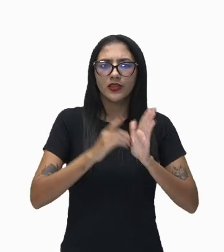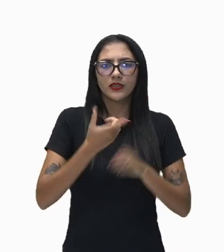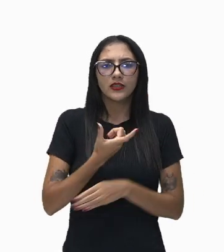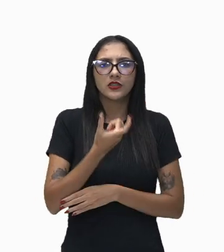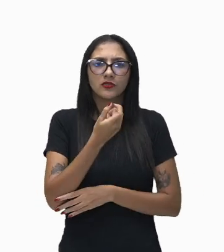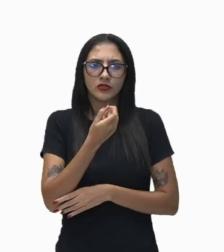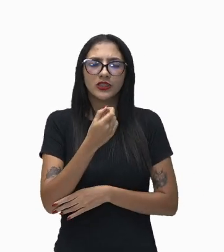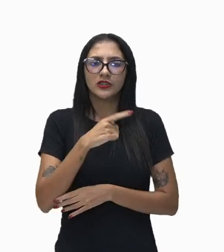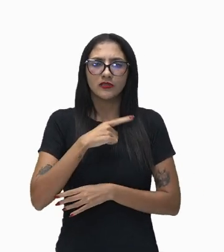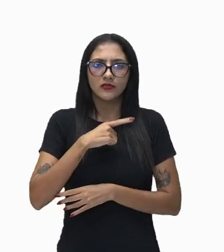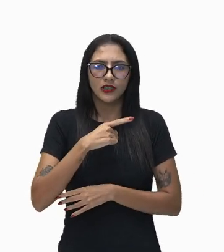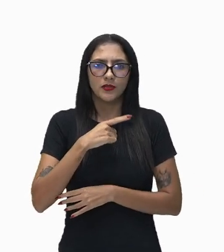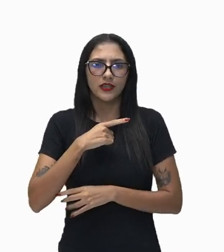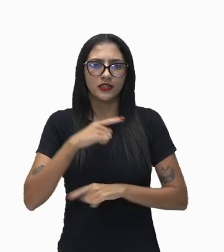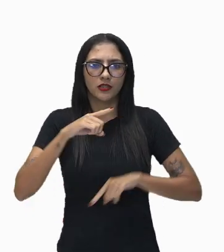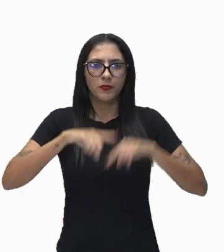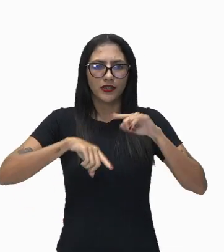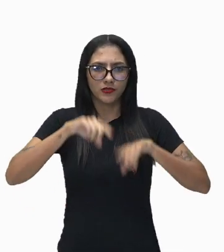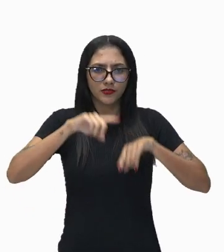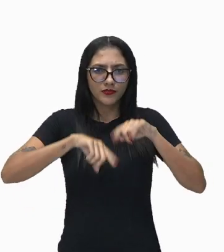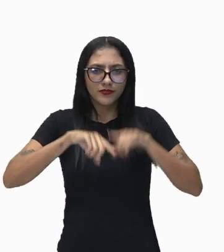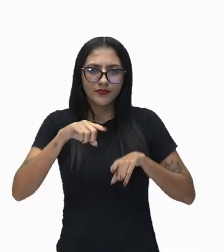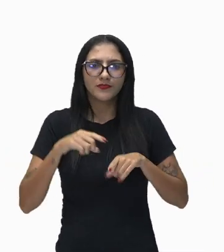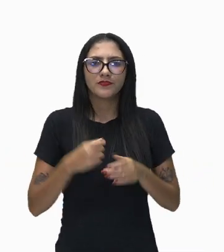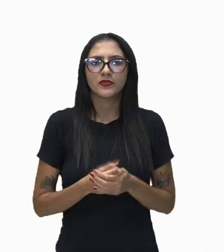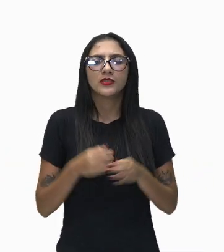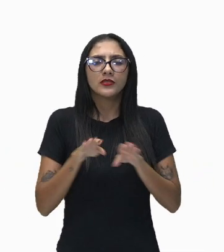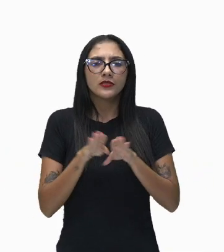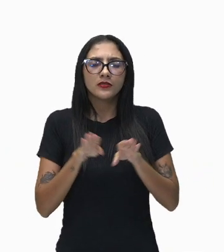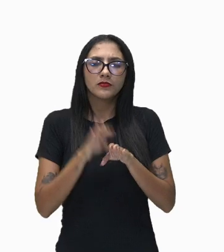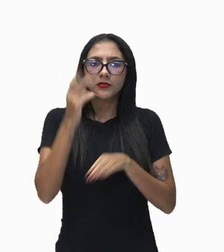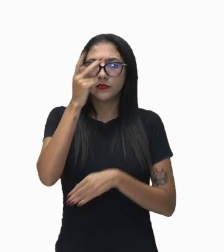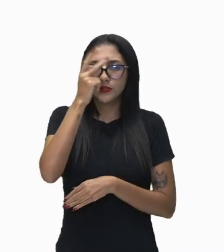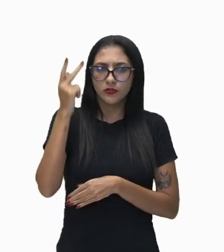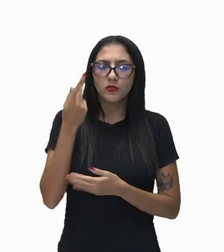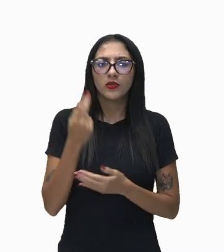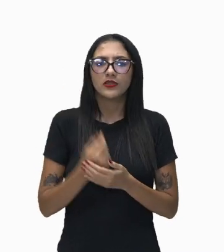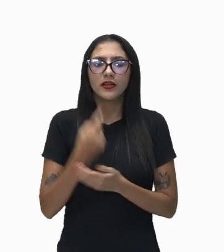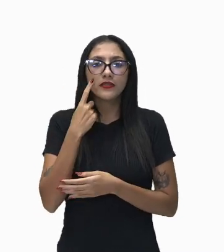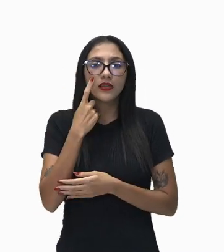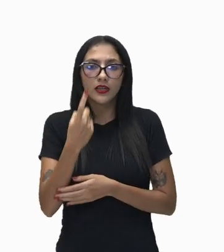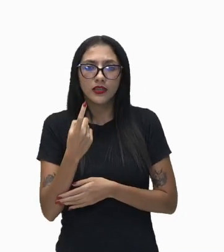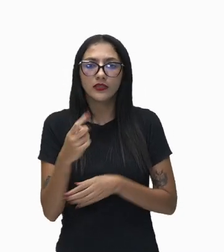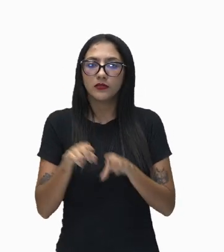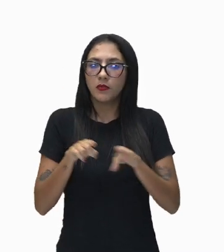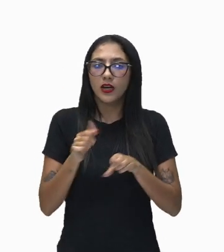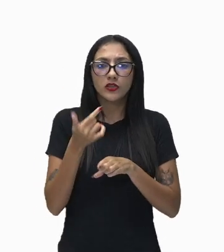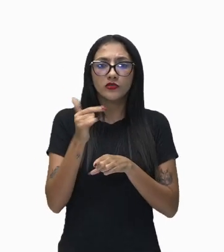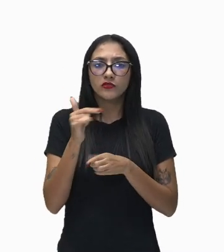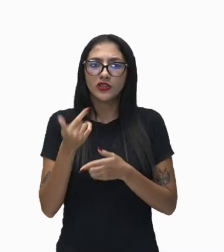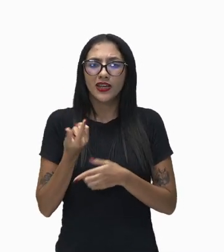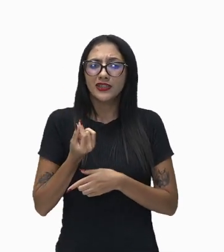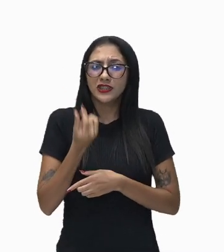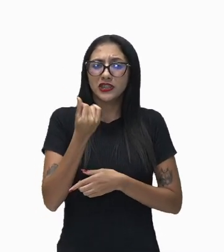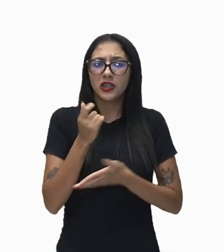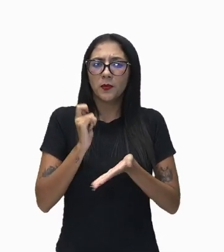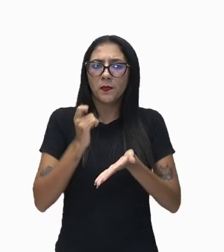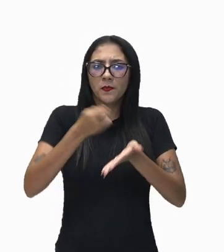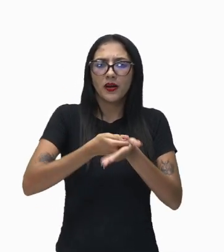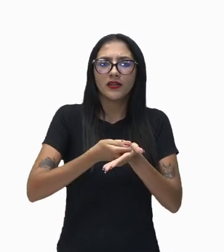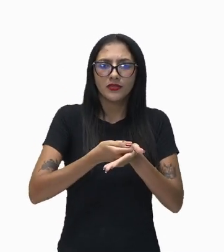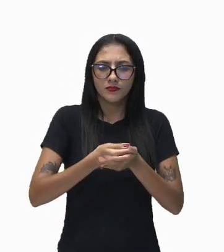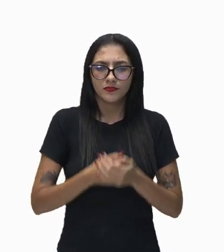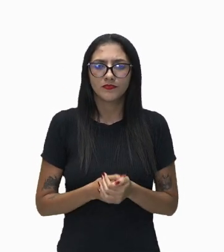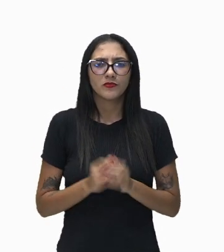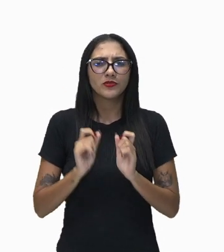especulação desenfreada, com muitos investidores adquirindo ações a crédito sem ter os recursos para honrar os seus compromissos. O que isso quer dizer? Que